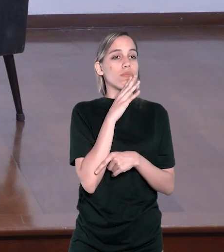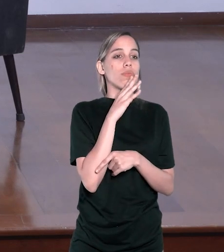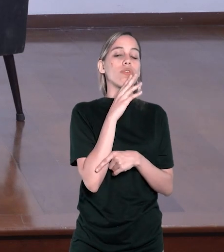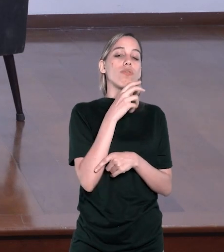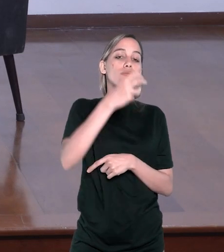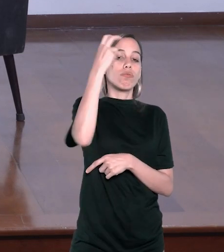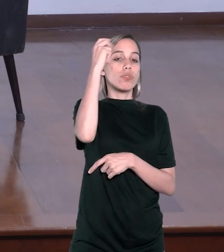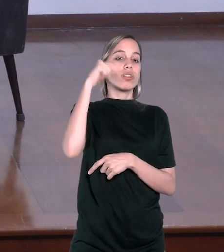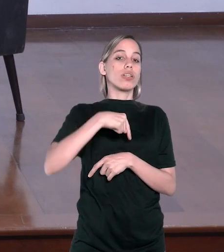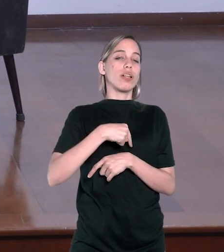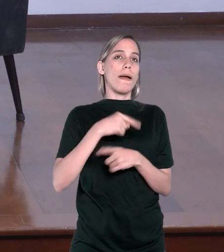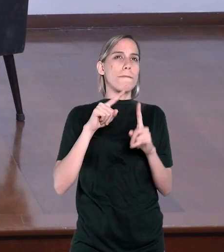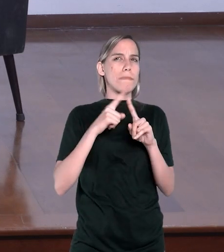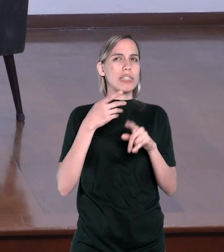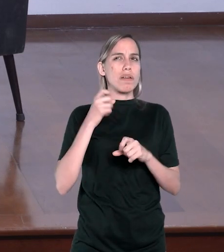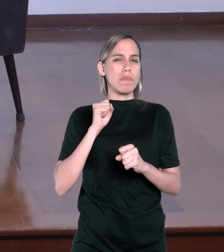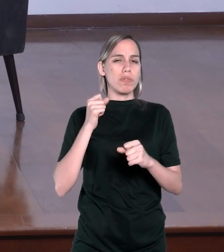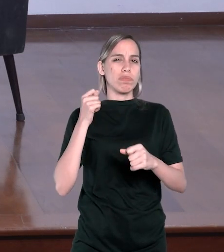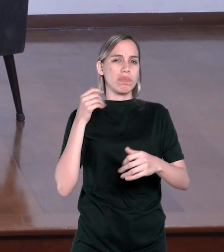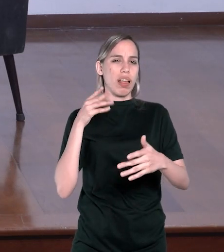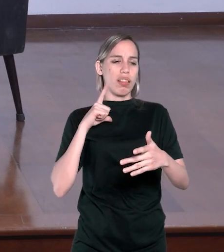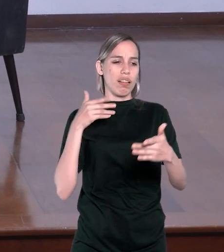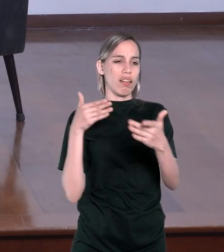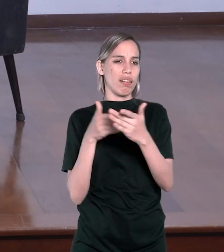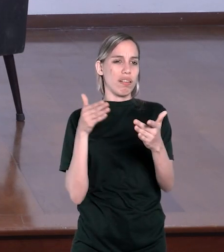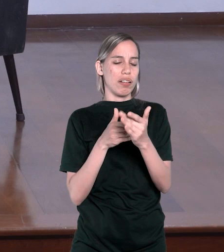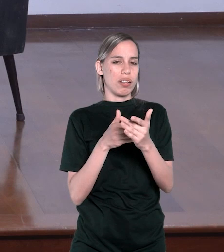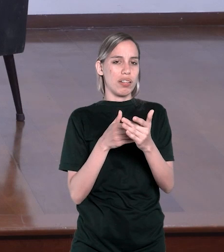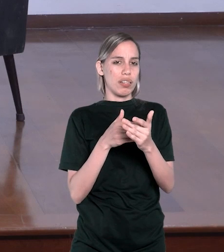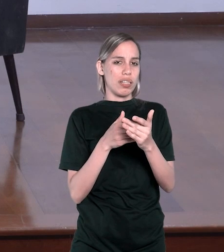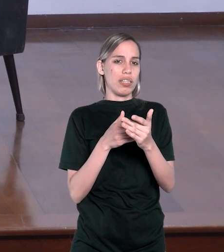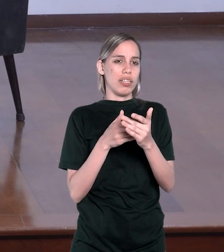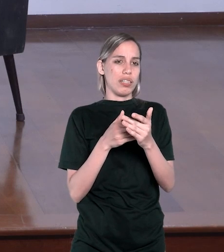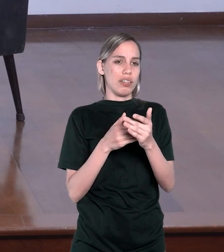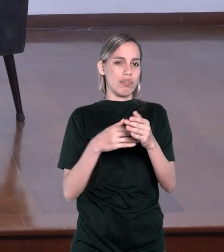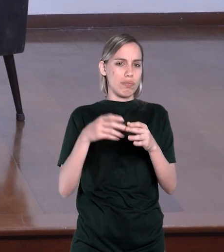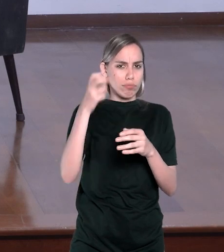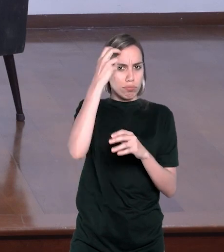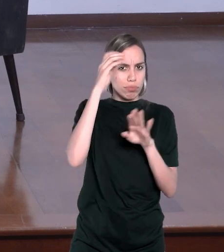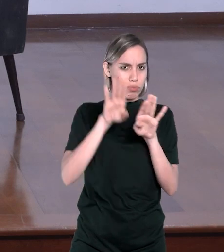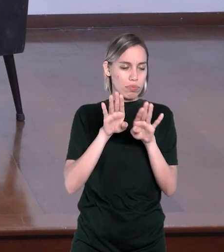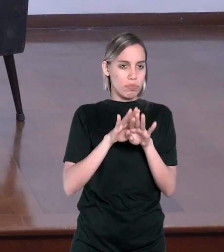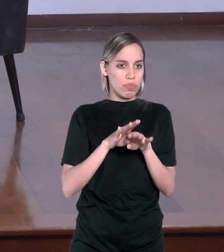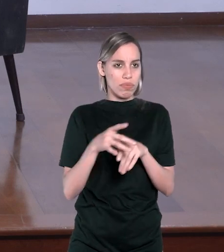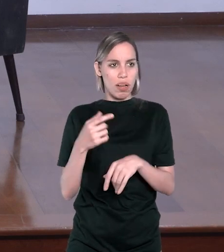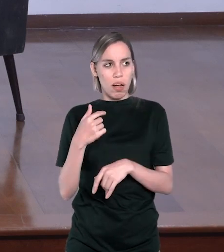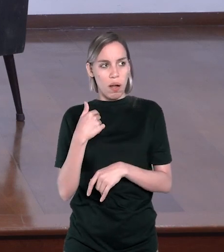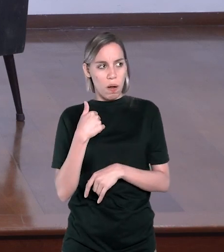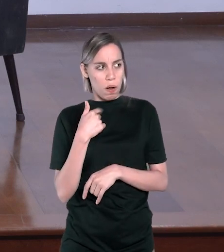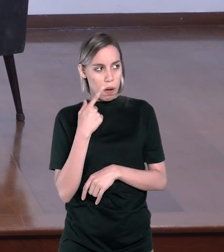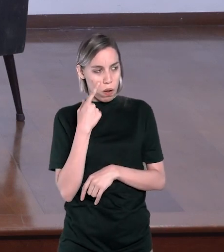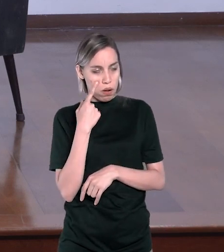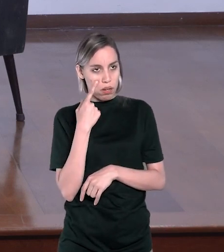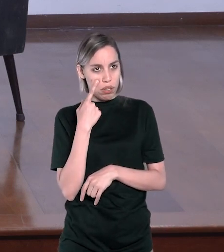ser sincero, nunca apesar de eu ter livros 18, 20, não sei quantos países, eu nunca escrevi para o exterior, por